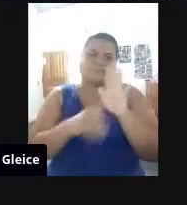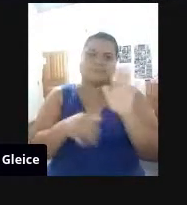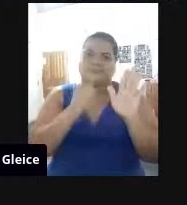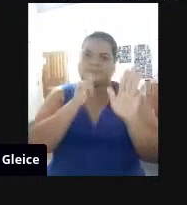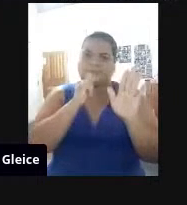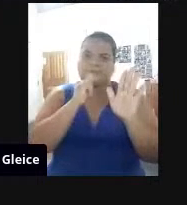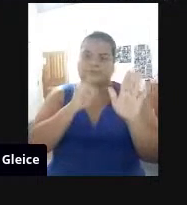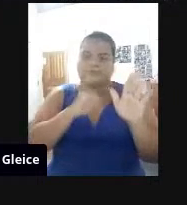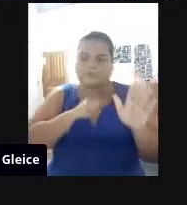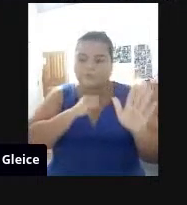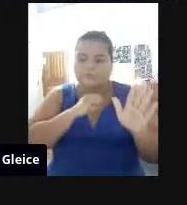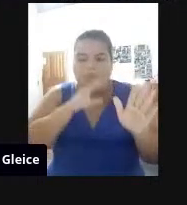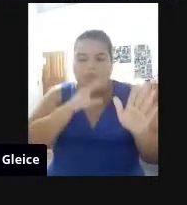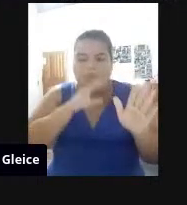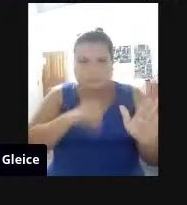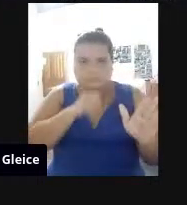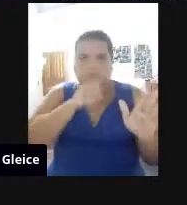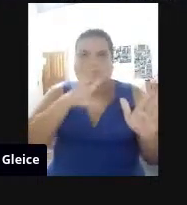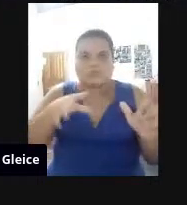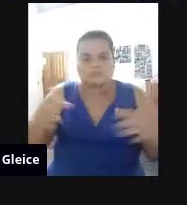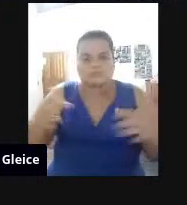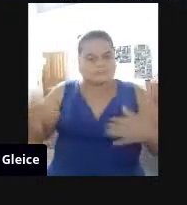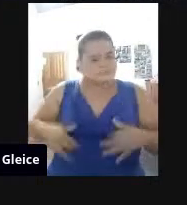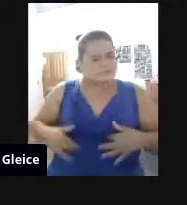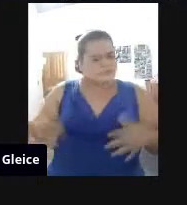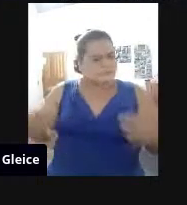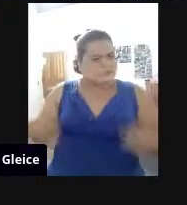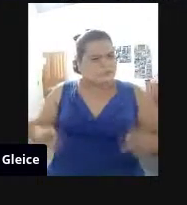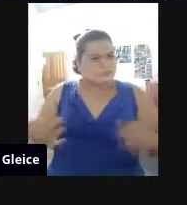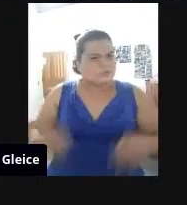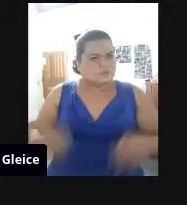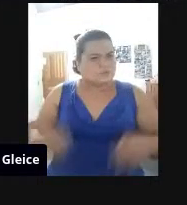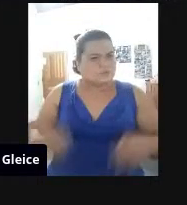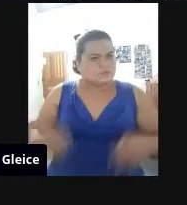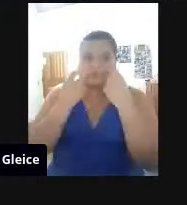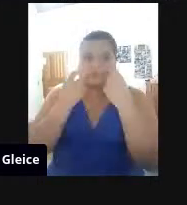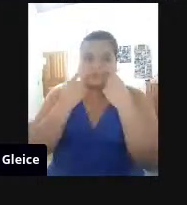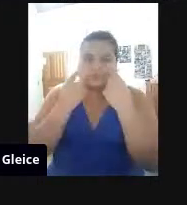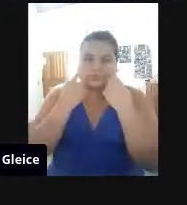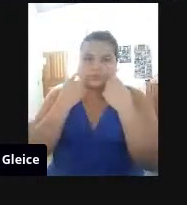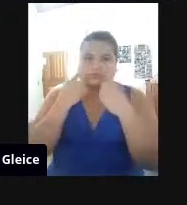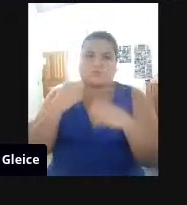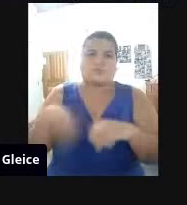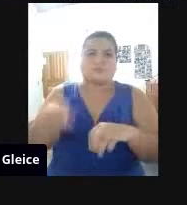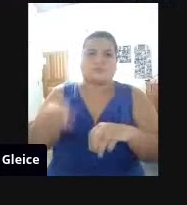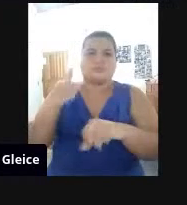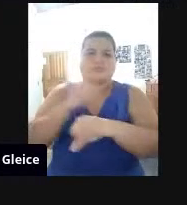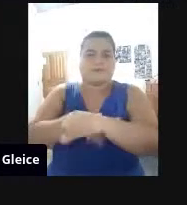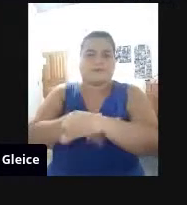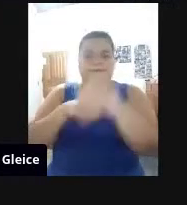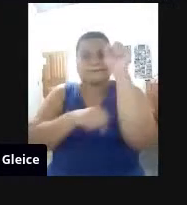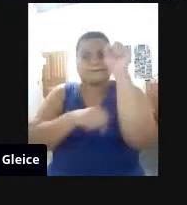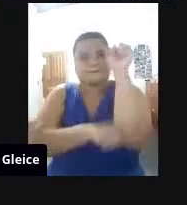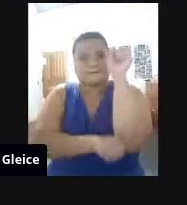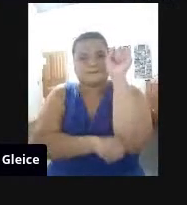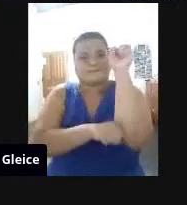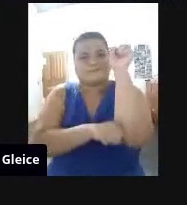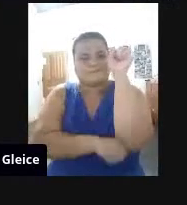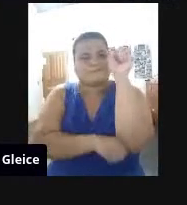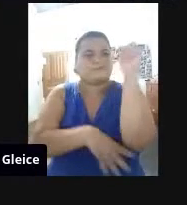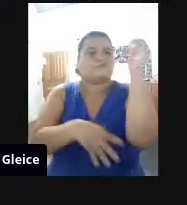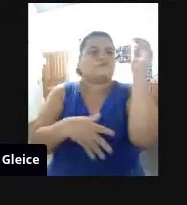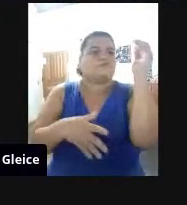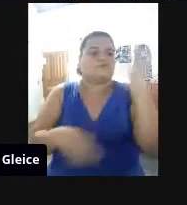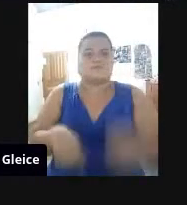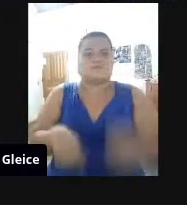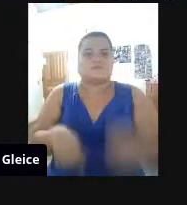Refluxo, vômito, cólicas prolongadas, choros e gritos frequentes, constipação, diarreia, flatulência, nariz ou